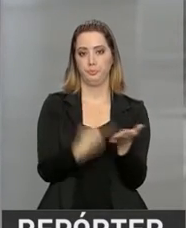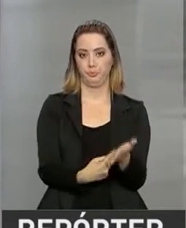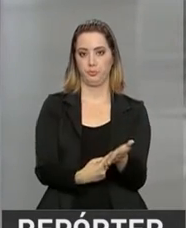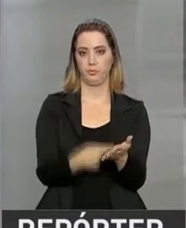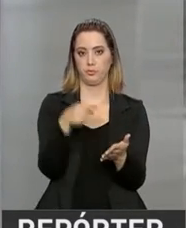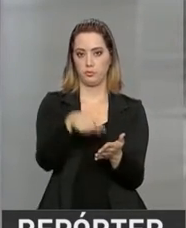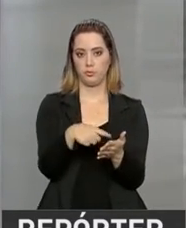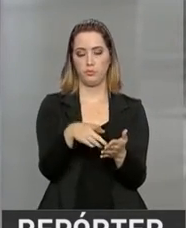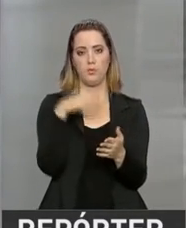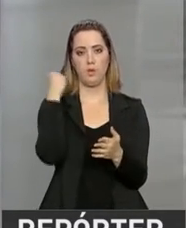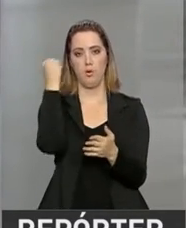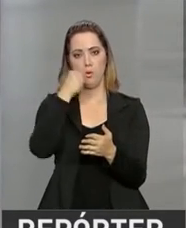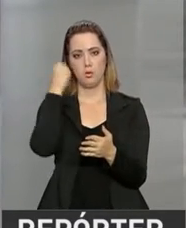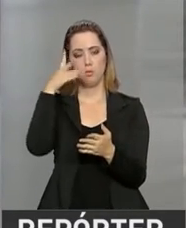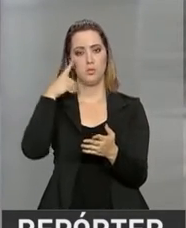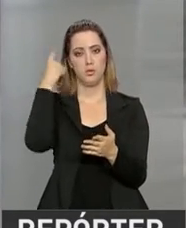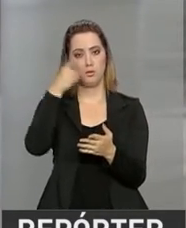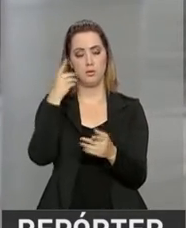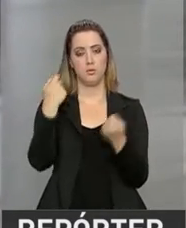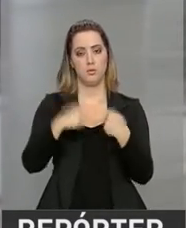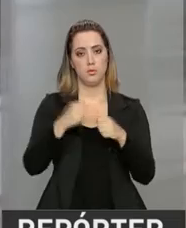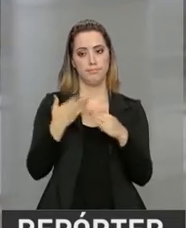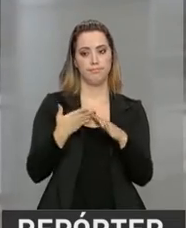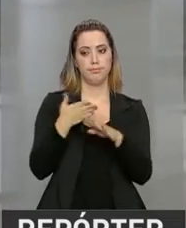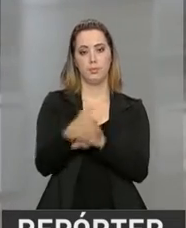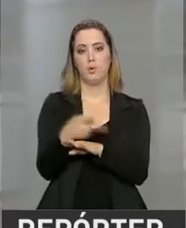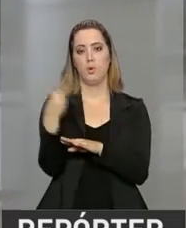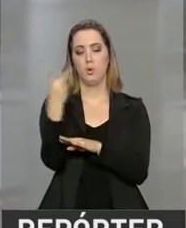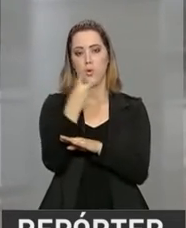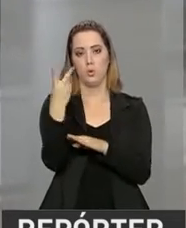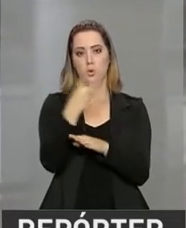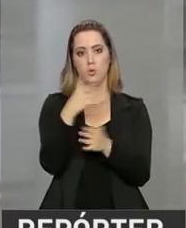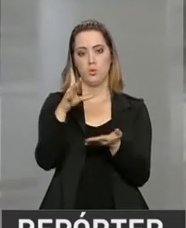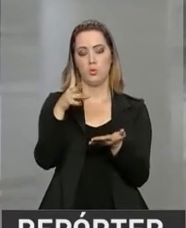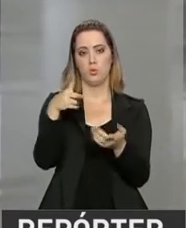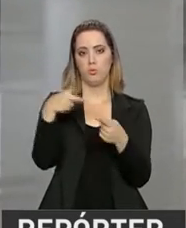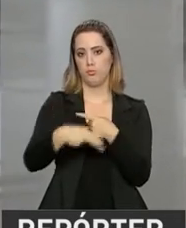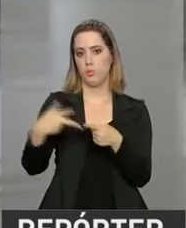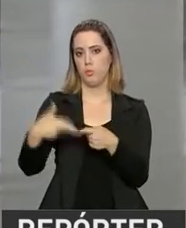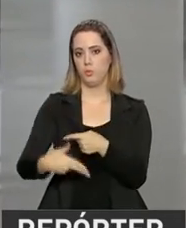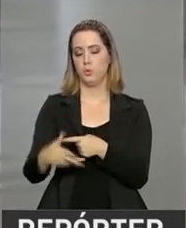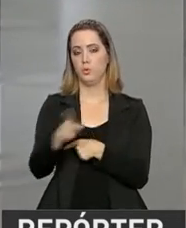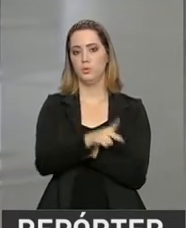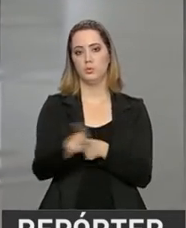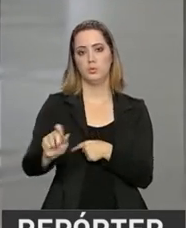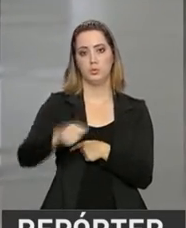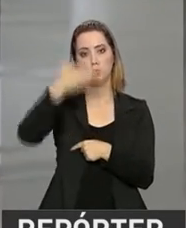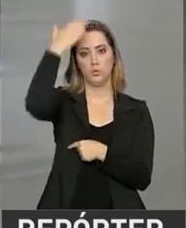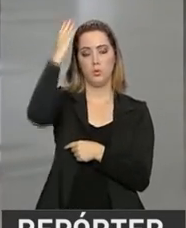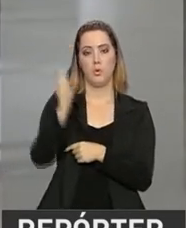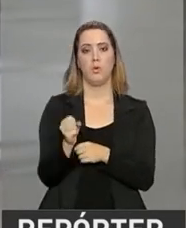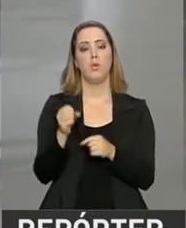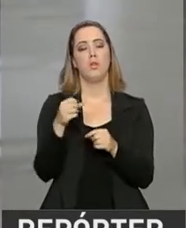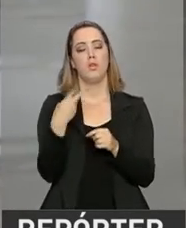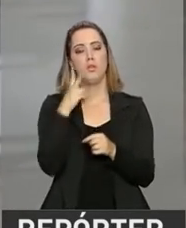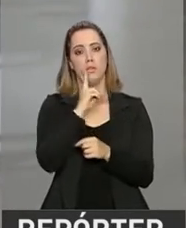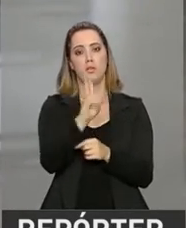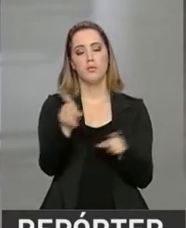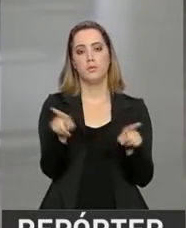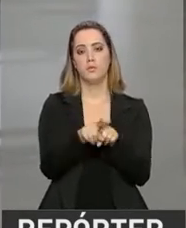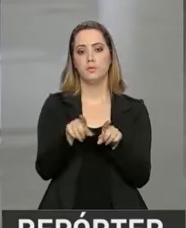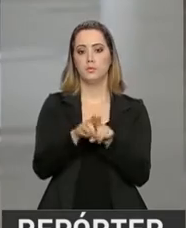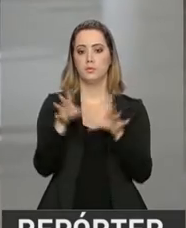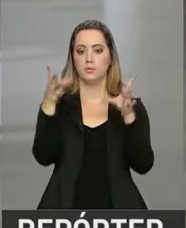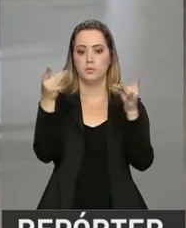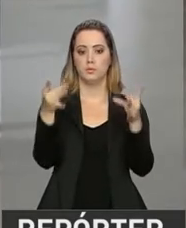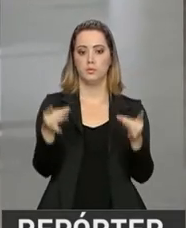precisam manter ou derrubar dois vetos presidenciais pendentes e analisar três destaques a lei